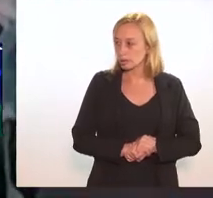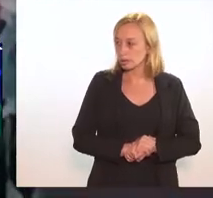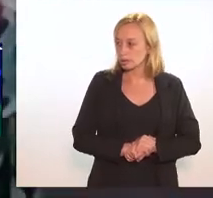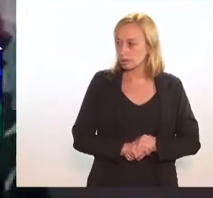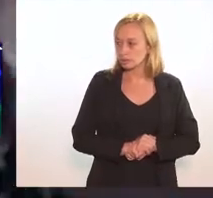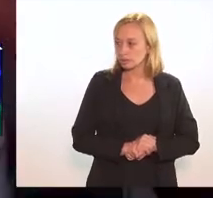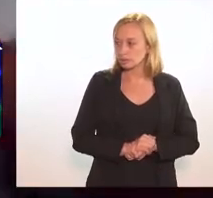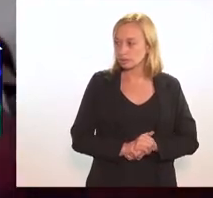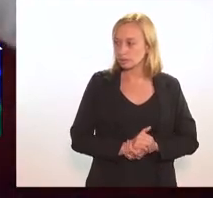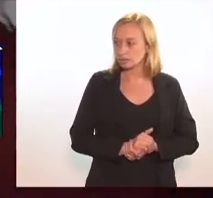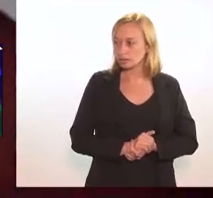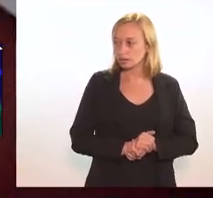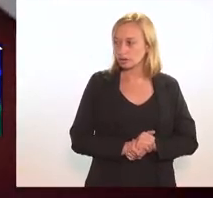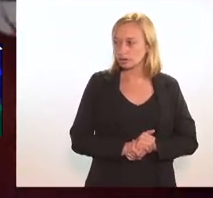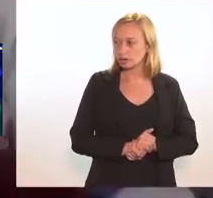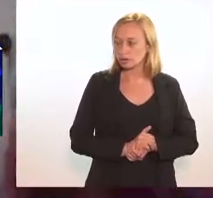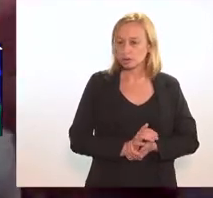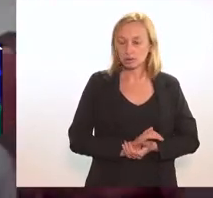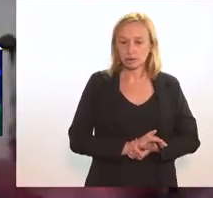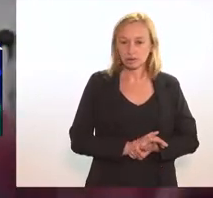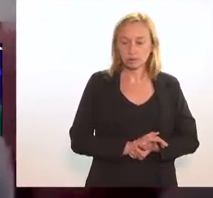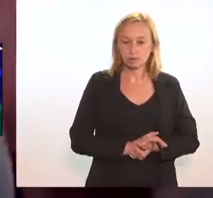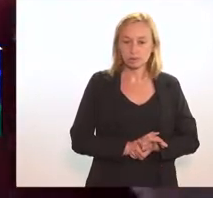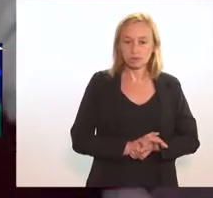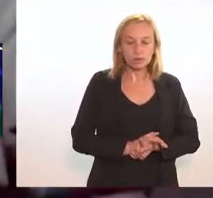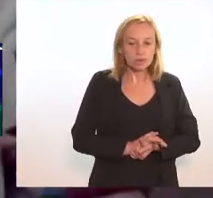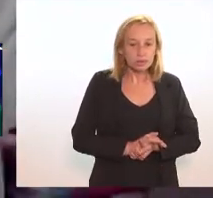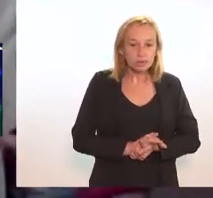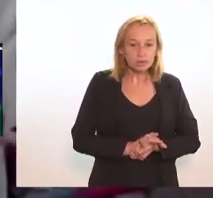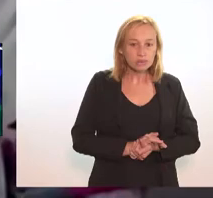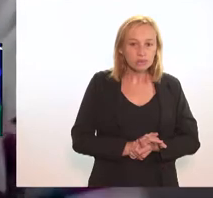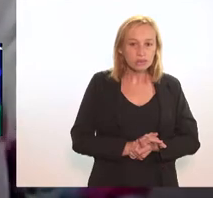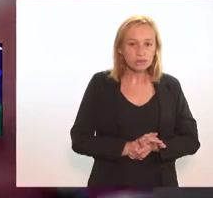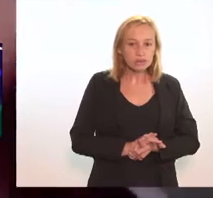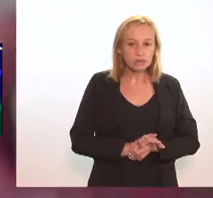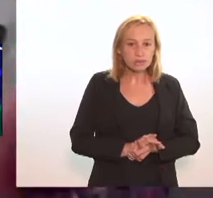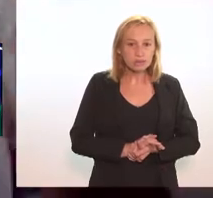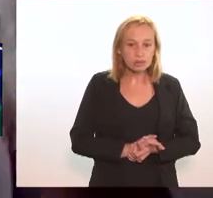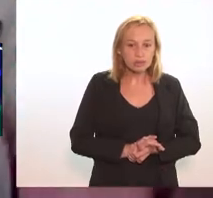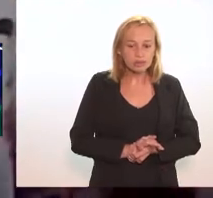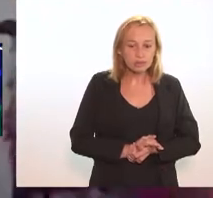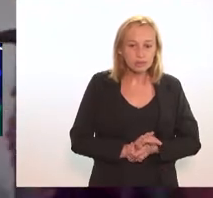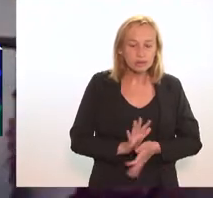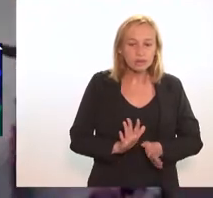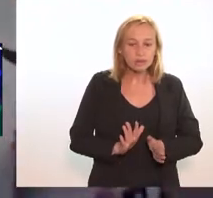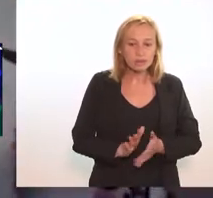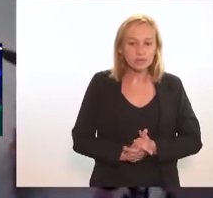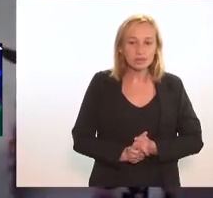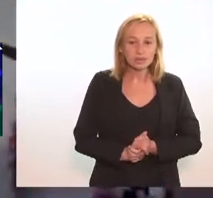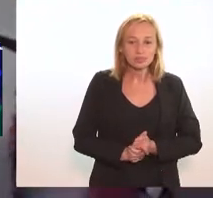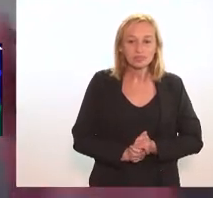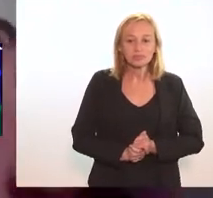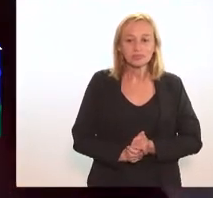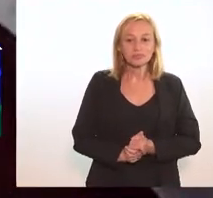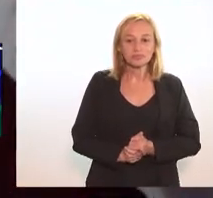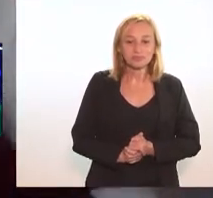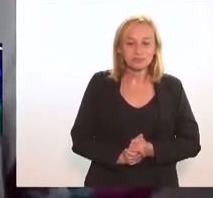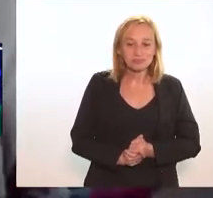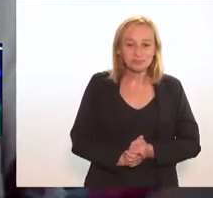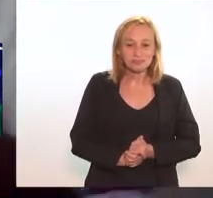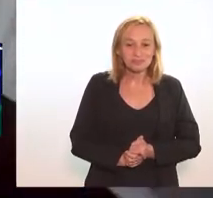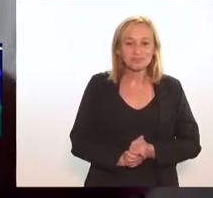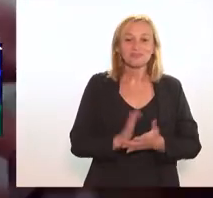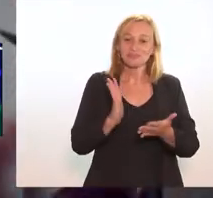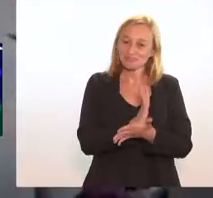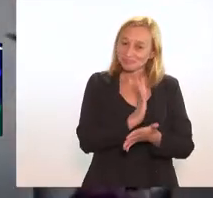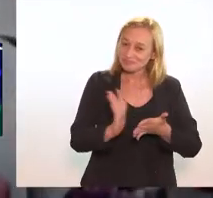amigo deputado Luiz Paulo, principalmente em relação ao crédito, que hoje o funcionário público não tem mais do Estado. E que, muitas